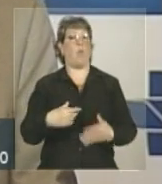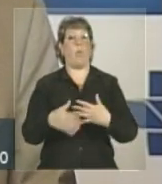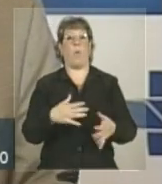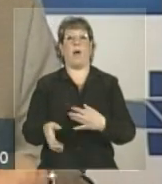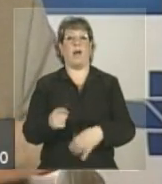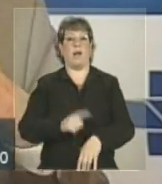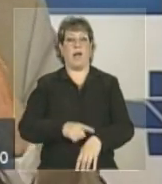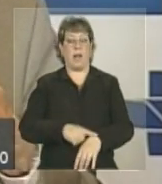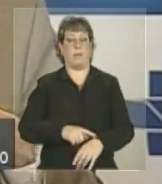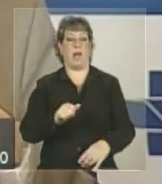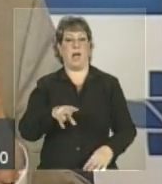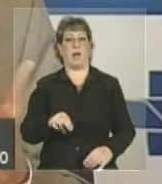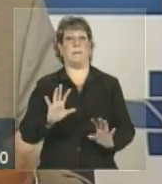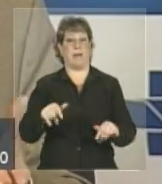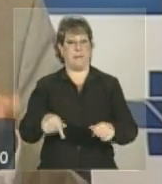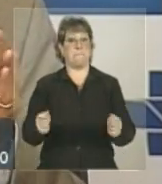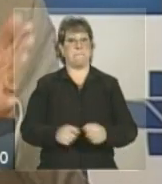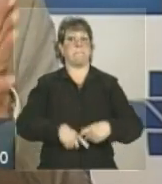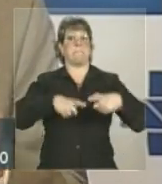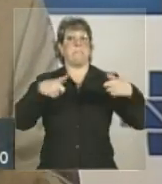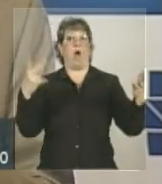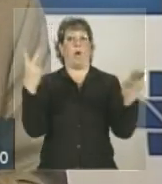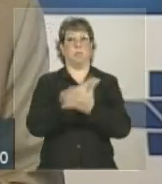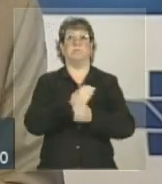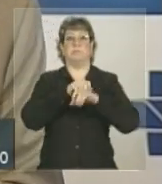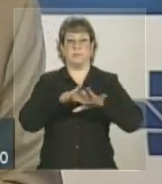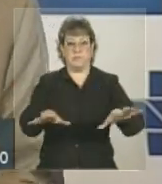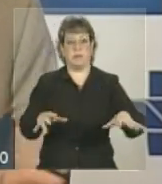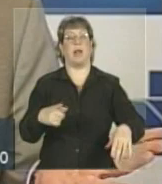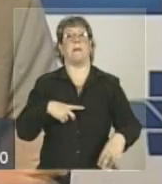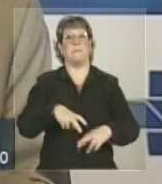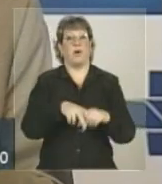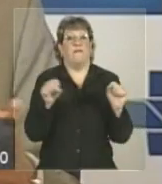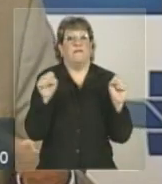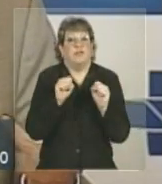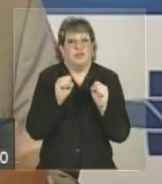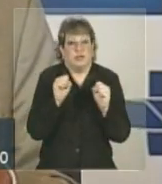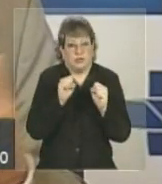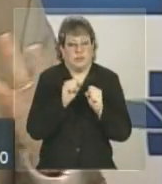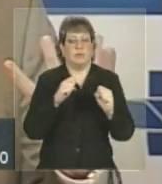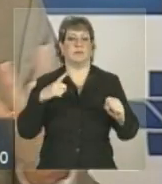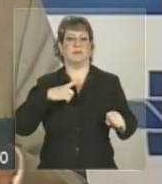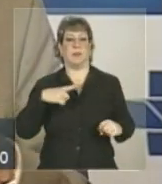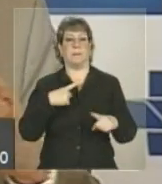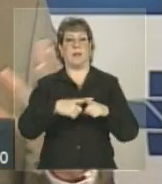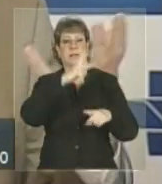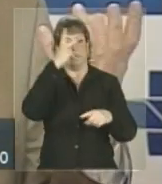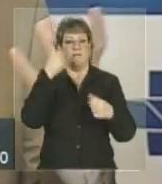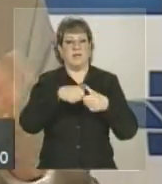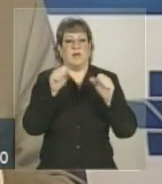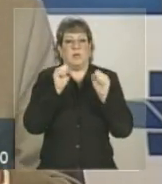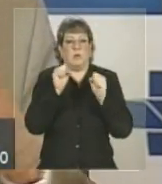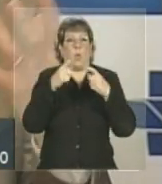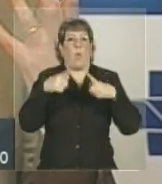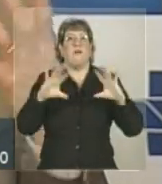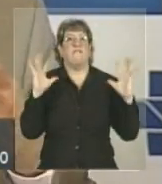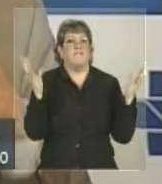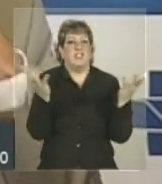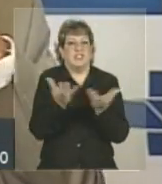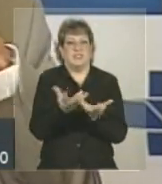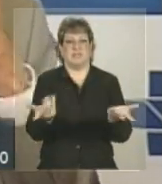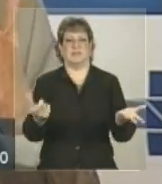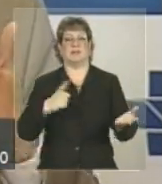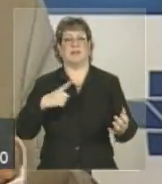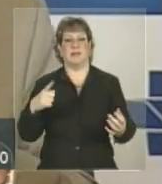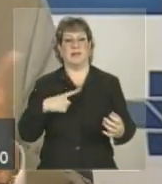ano, porém a maior transmissão se dá exatamente no período do inverno, porque as pessoas ficam em locais fechados, têm